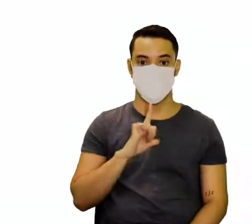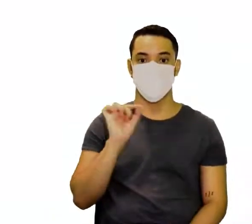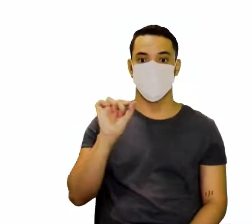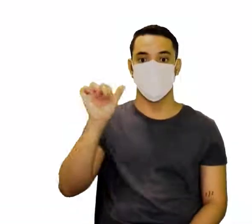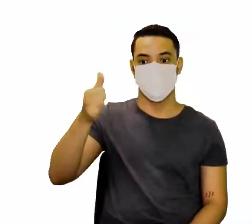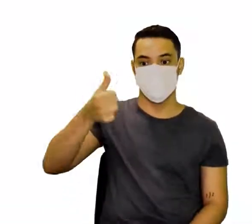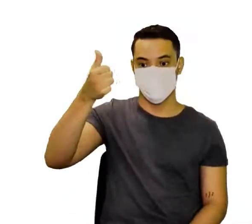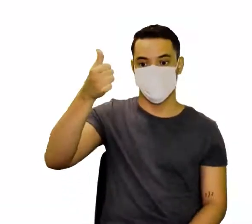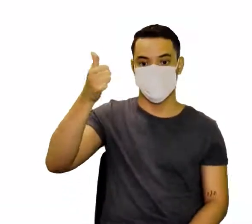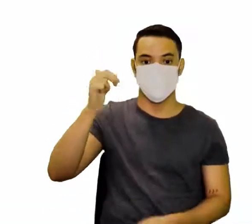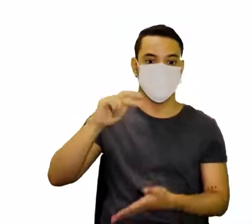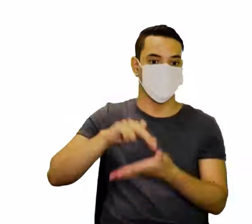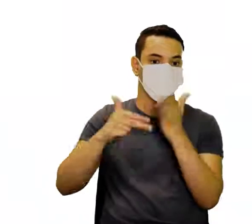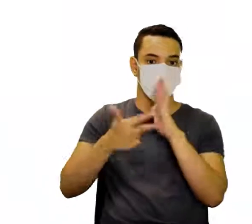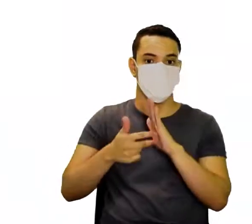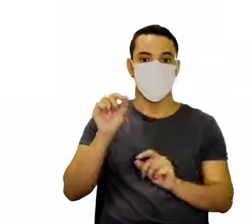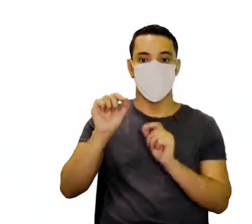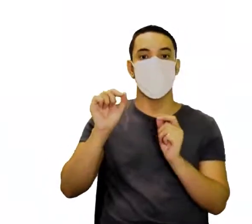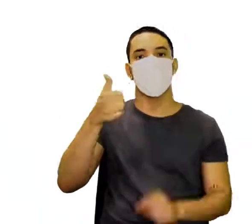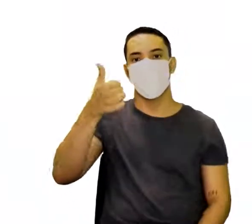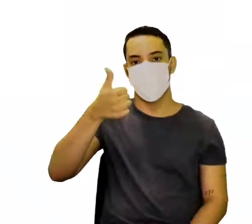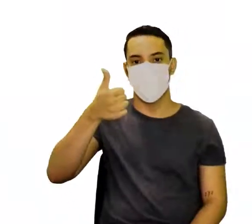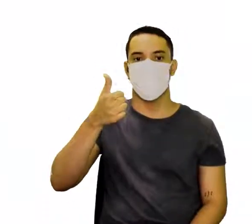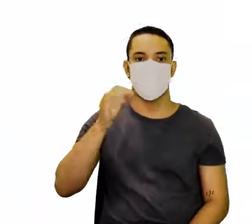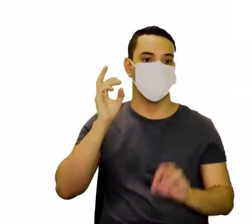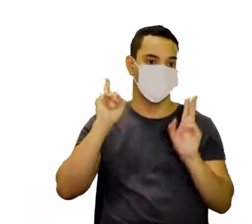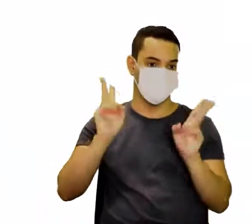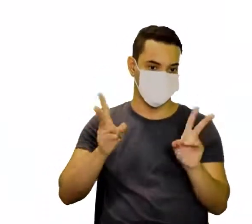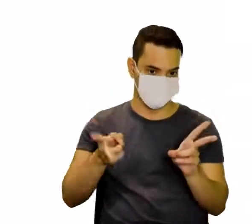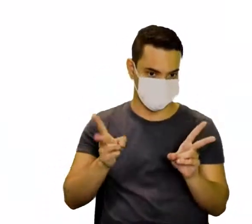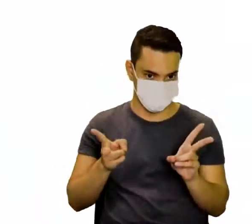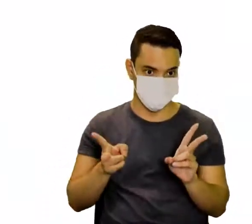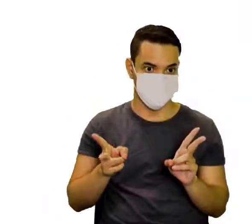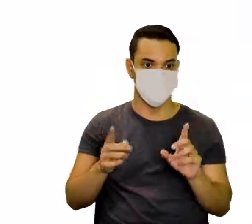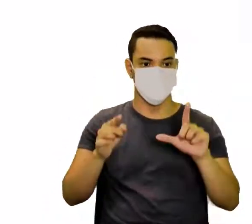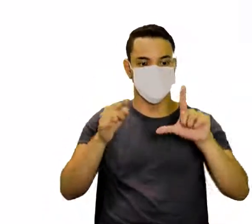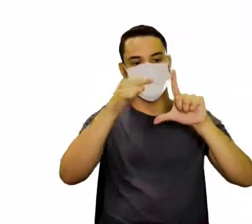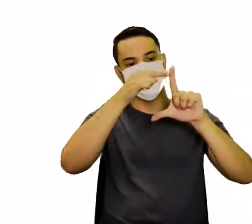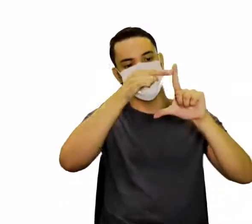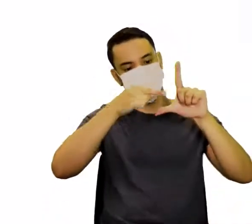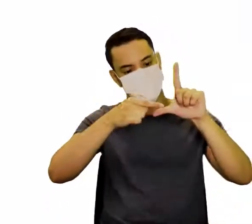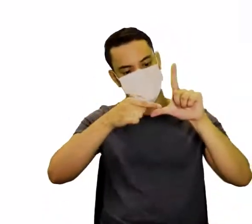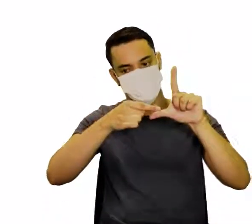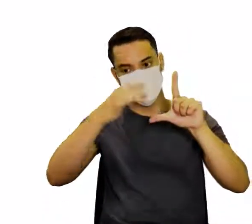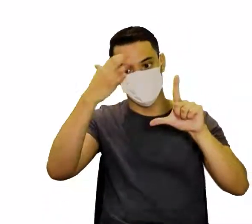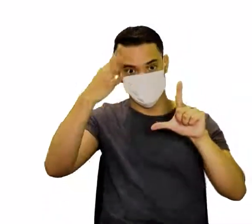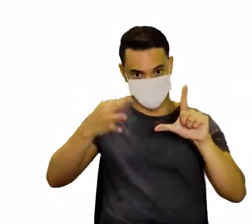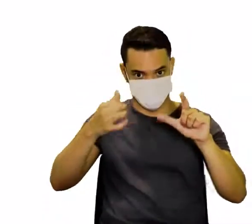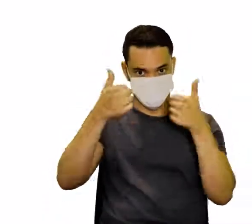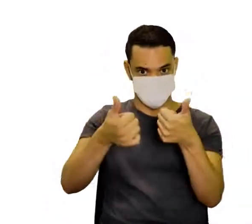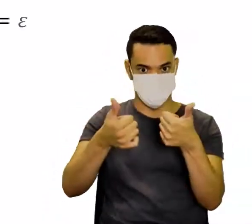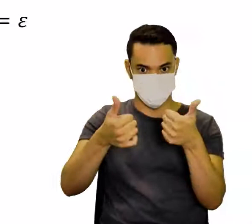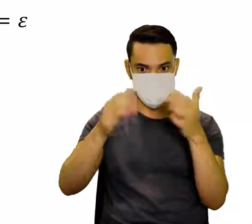expoente 1, que indica a função de primeiro grau, ok? Reta inclinada para baixo. Entendido isso?